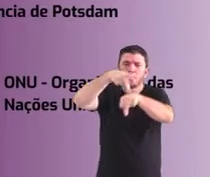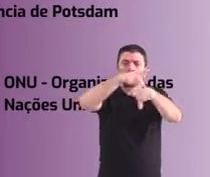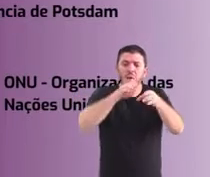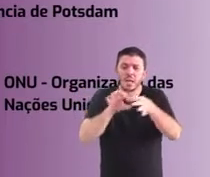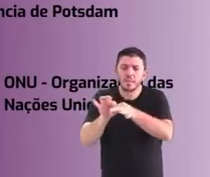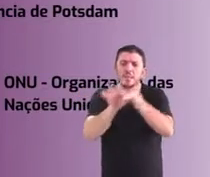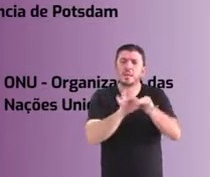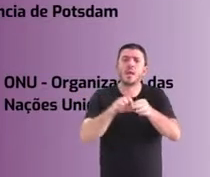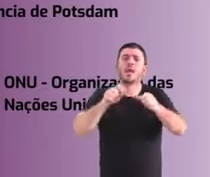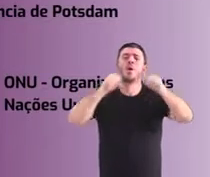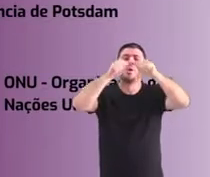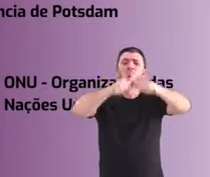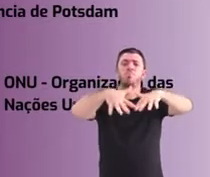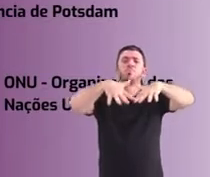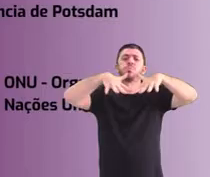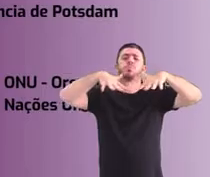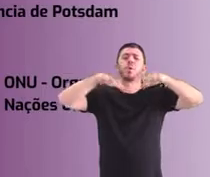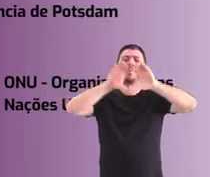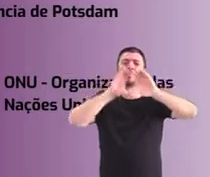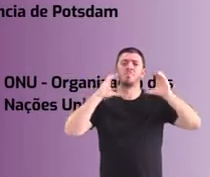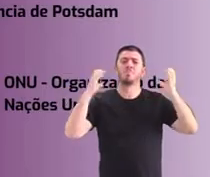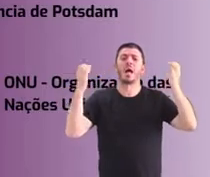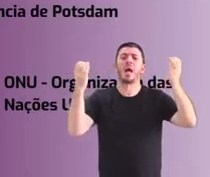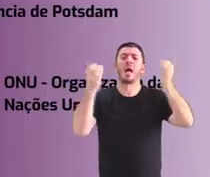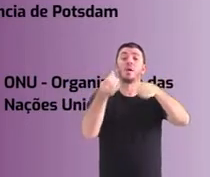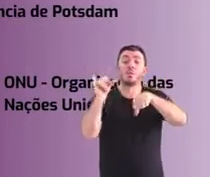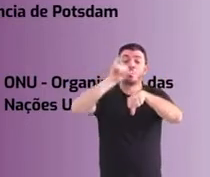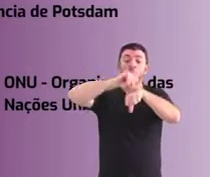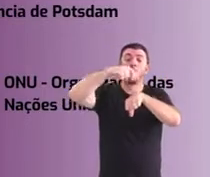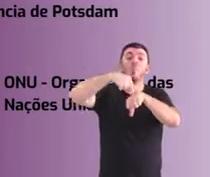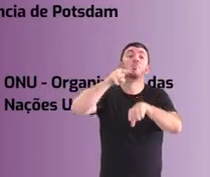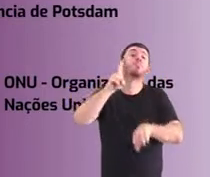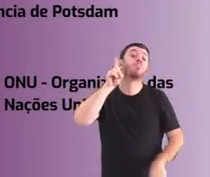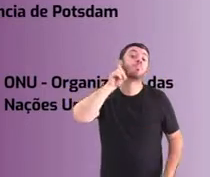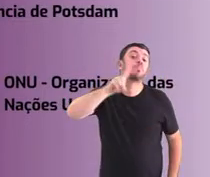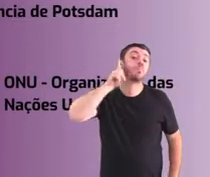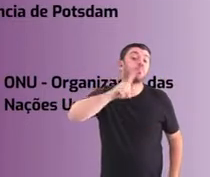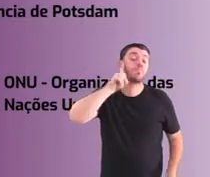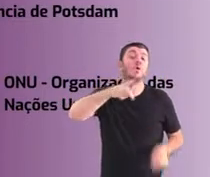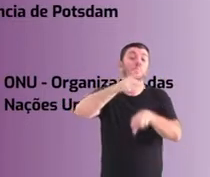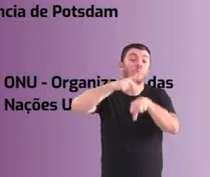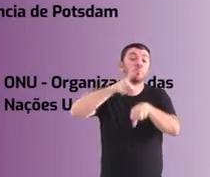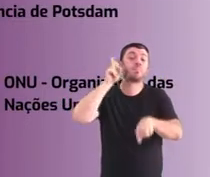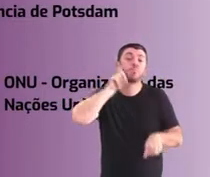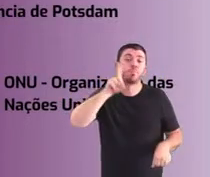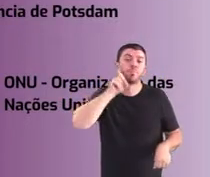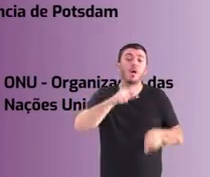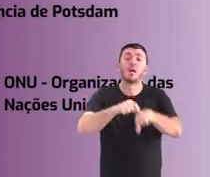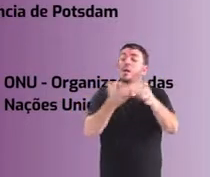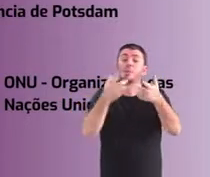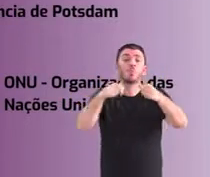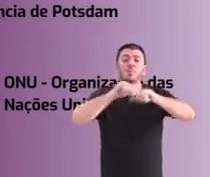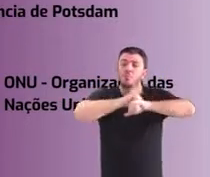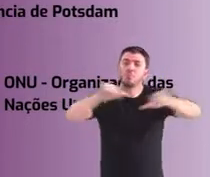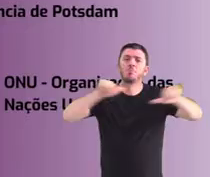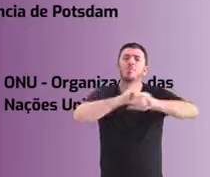Yalta, e ficou determinado que ela seria sediada em Nova York, com a finalidade de manter a paz e fortalecer os